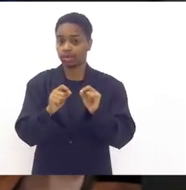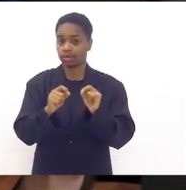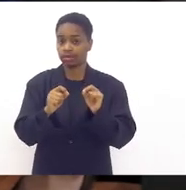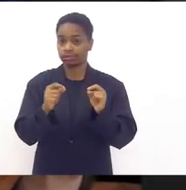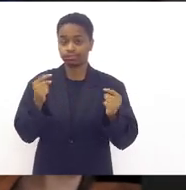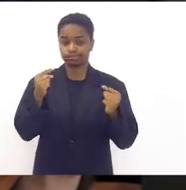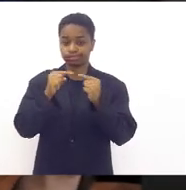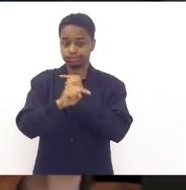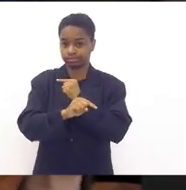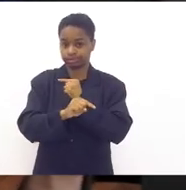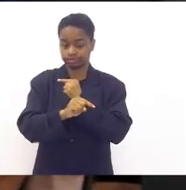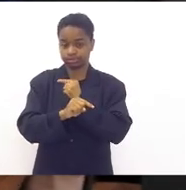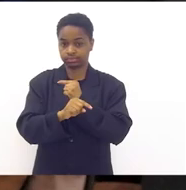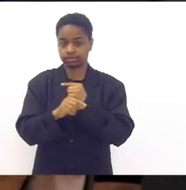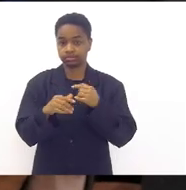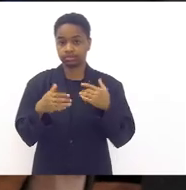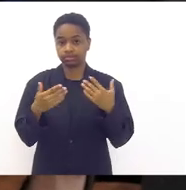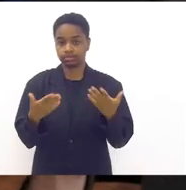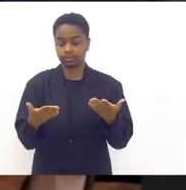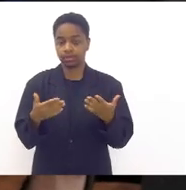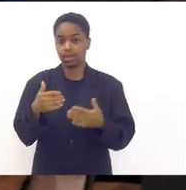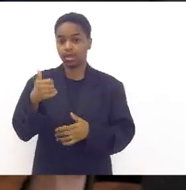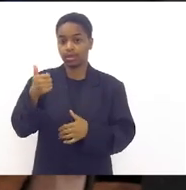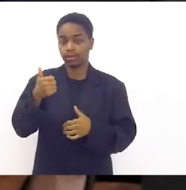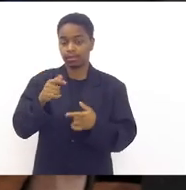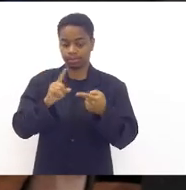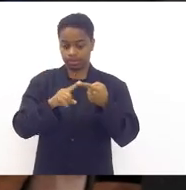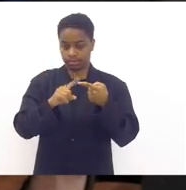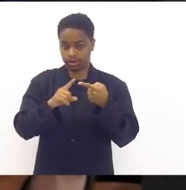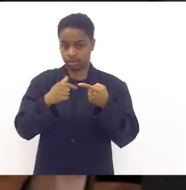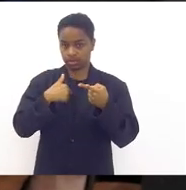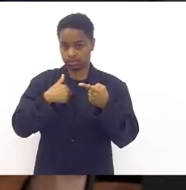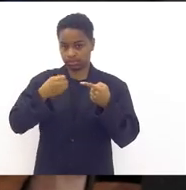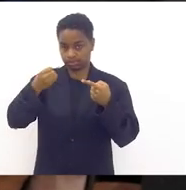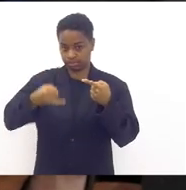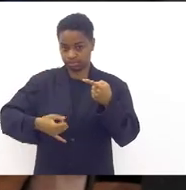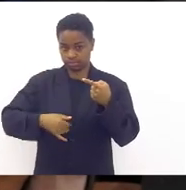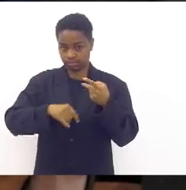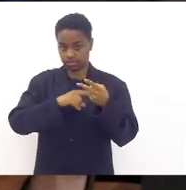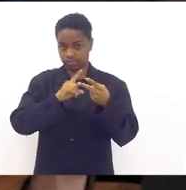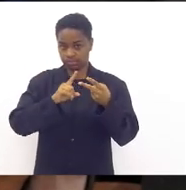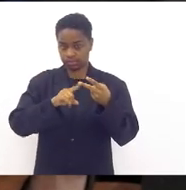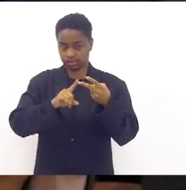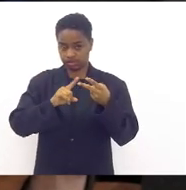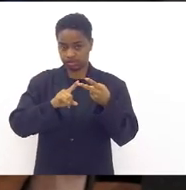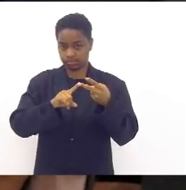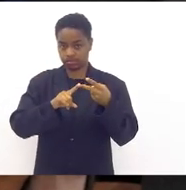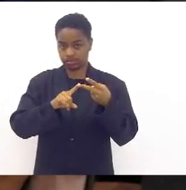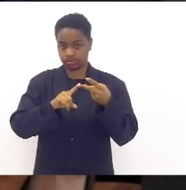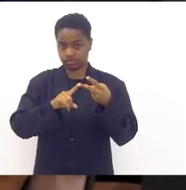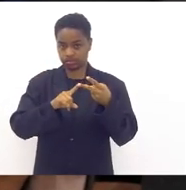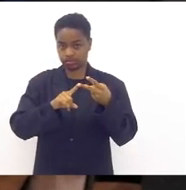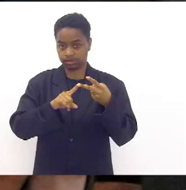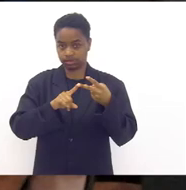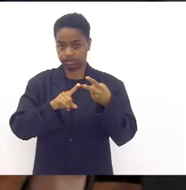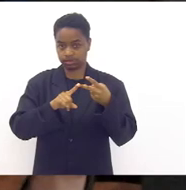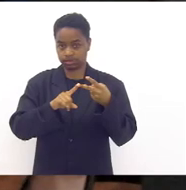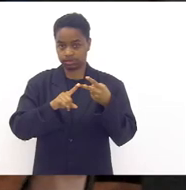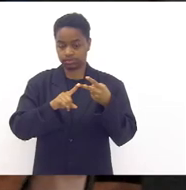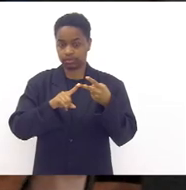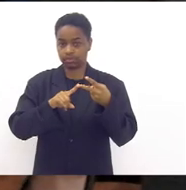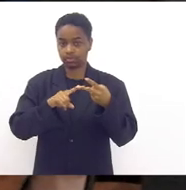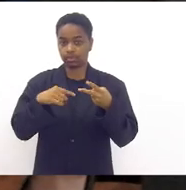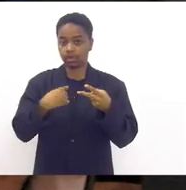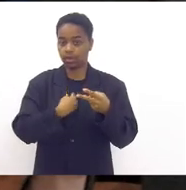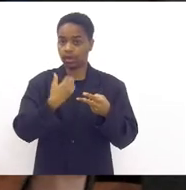complexa. Então, este é o primeiro ponto, né, que é interessante. O segundo é que nós vamos